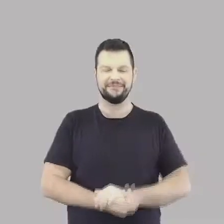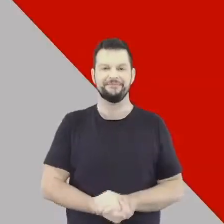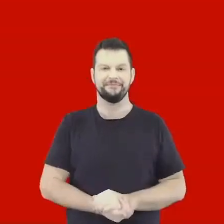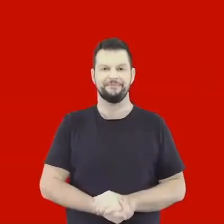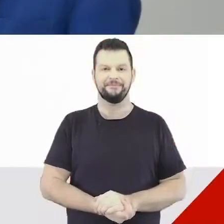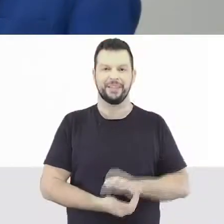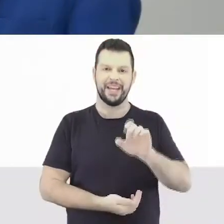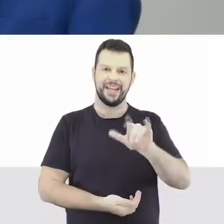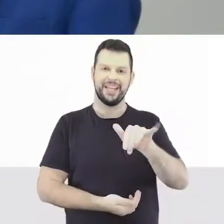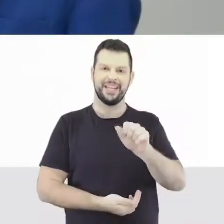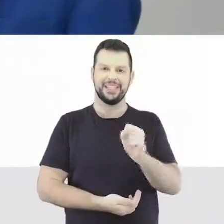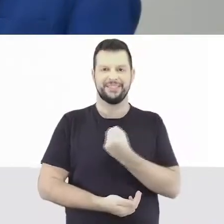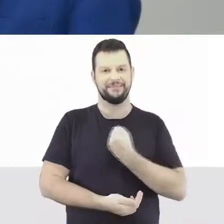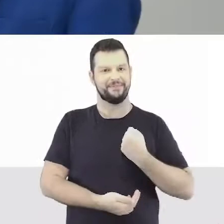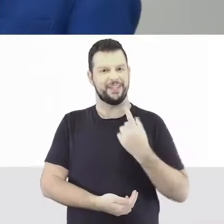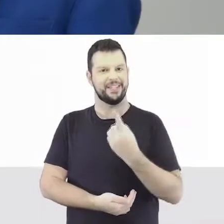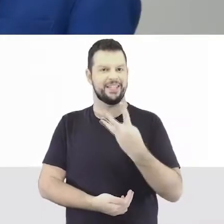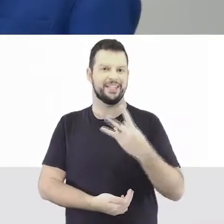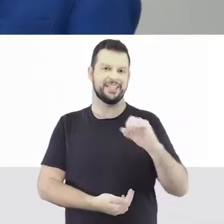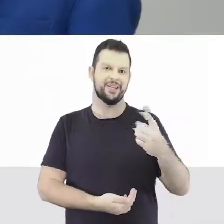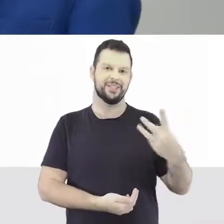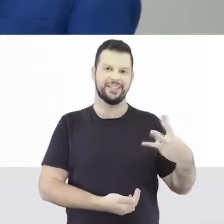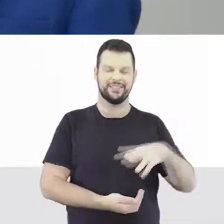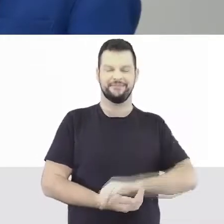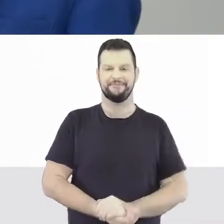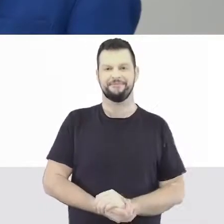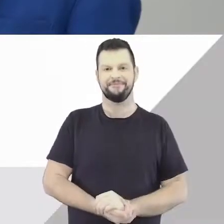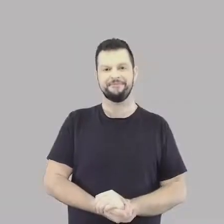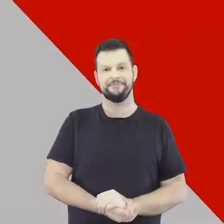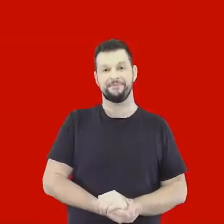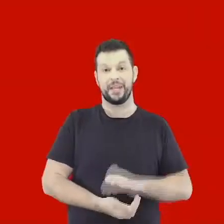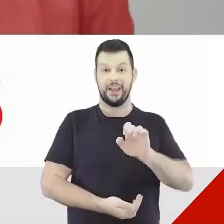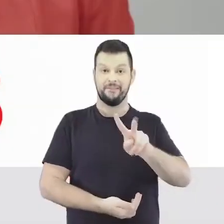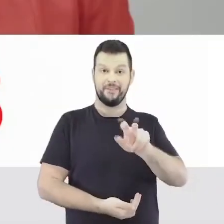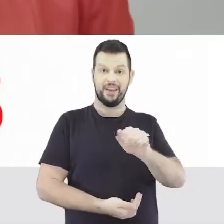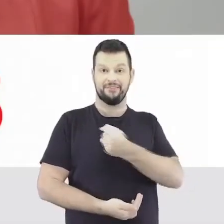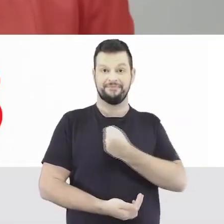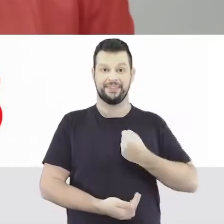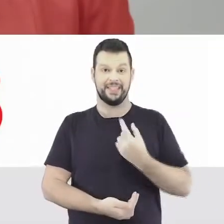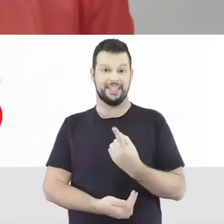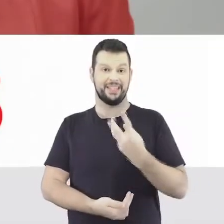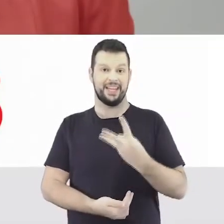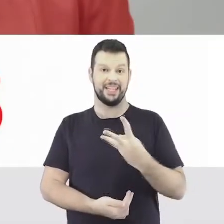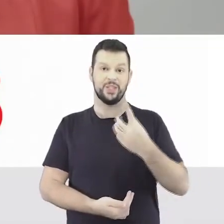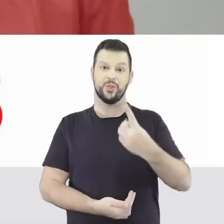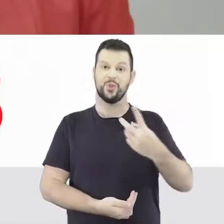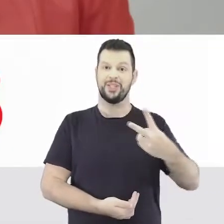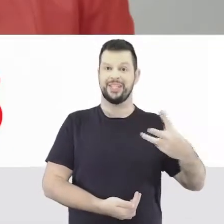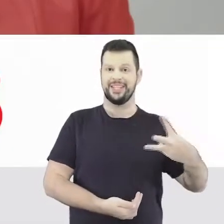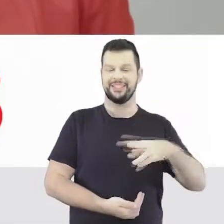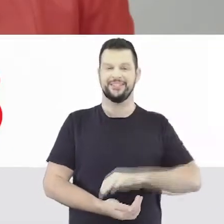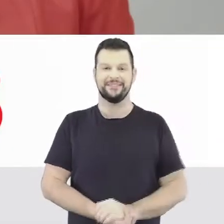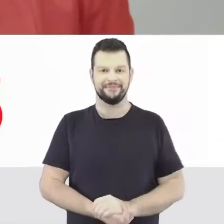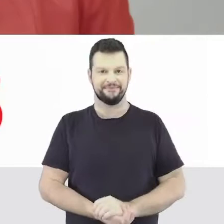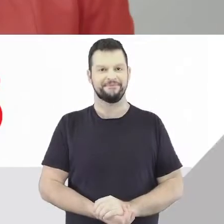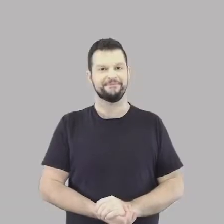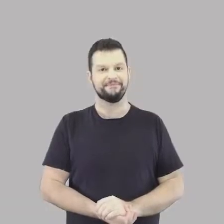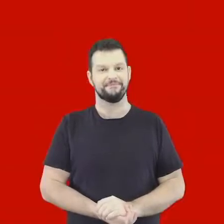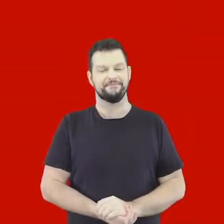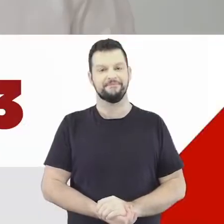13313. Elias Cabreira, 13013. Eva Valéria,